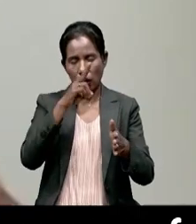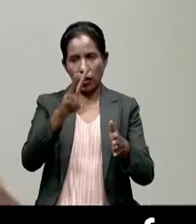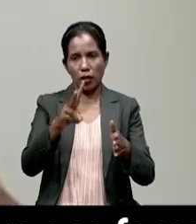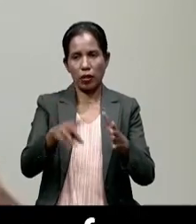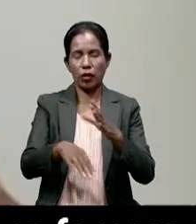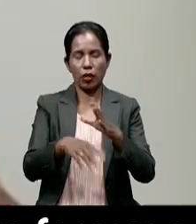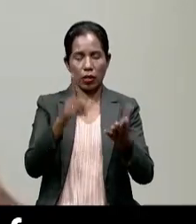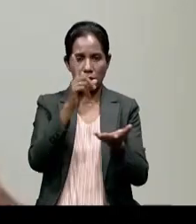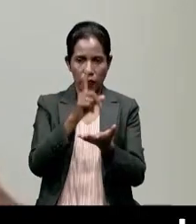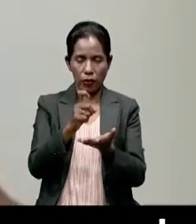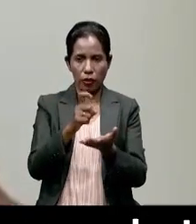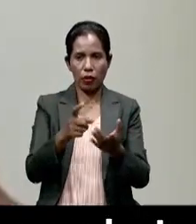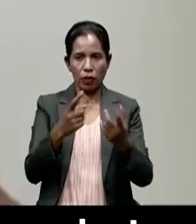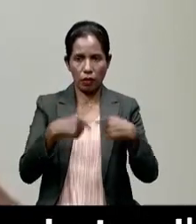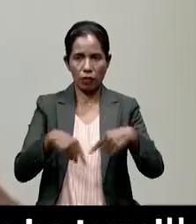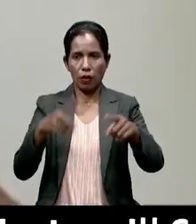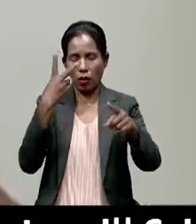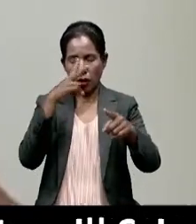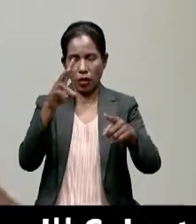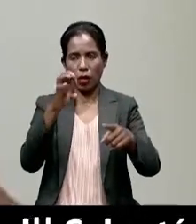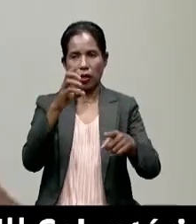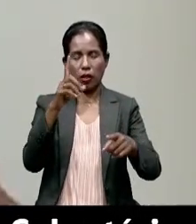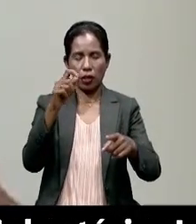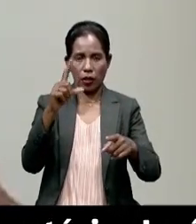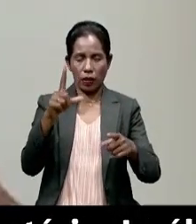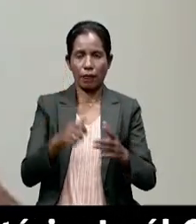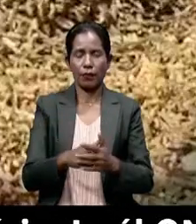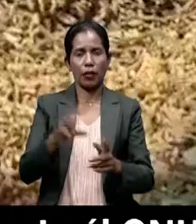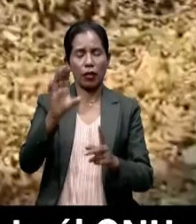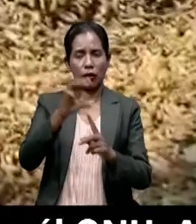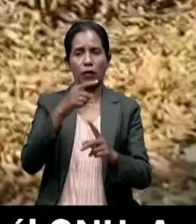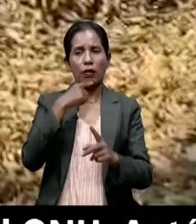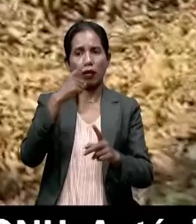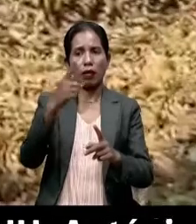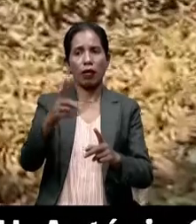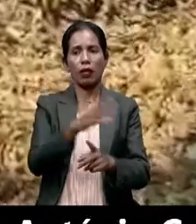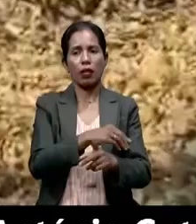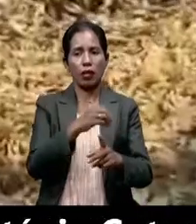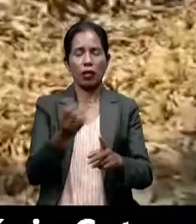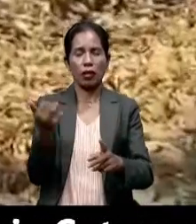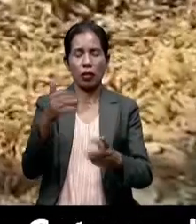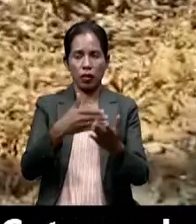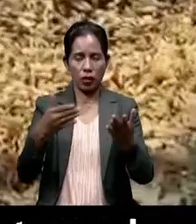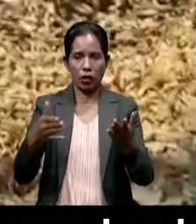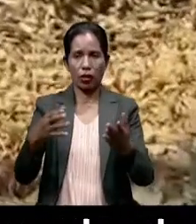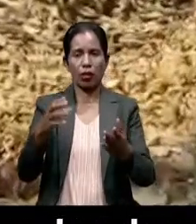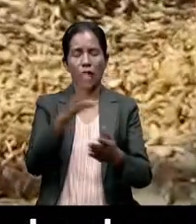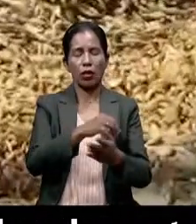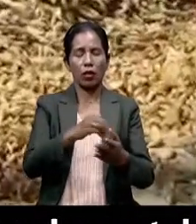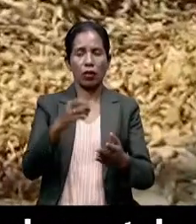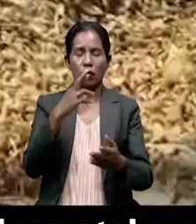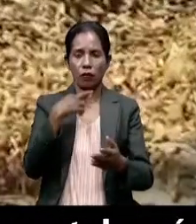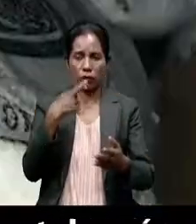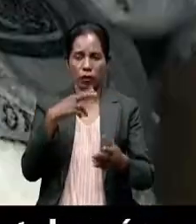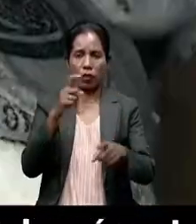sete foto, né? Bahia, ele telo. Chefe armazém nem afirma, produto local sira hanesan koto no foro mungu